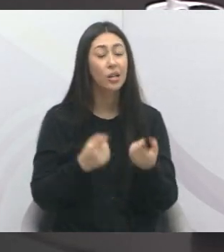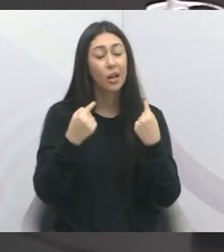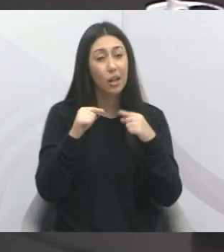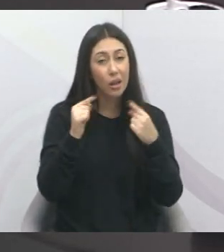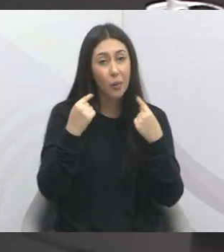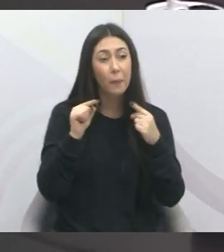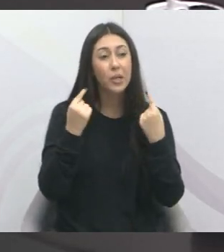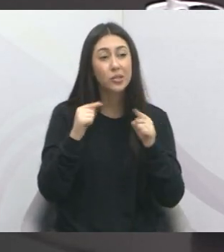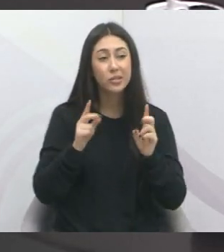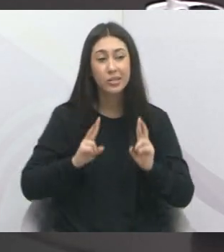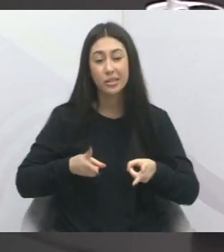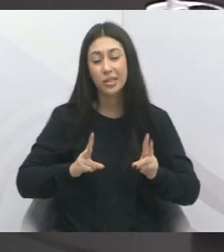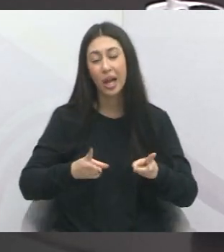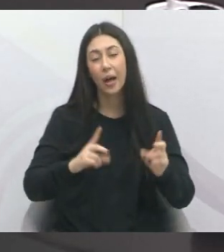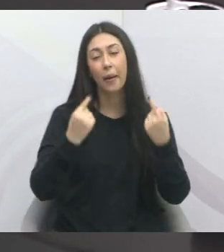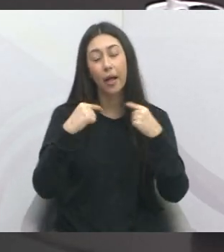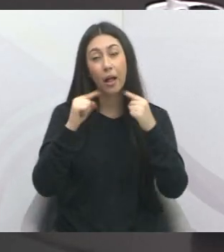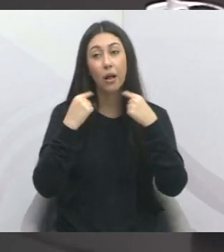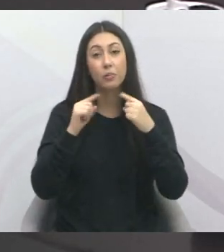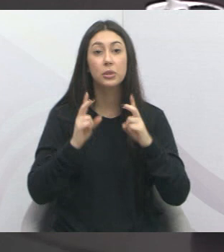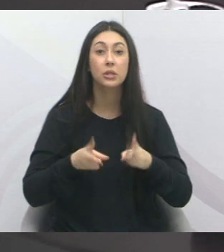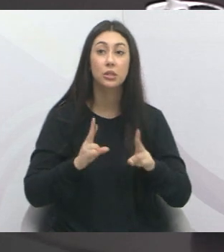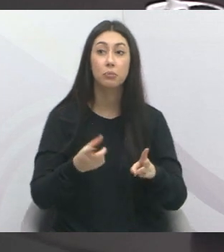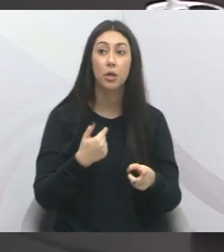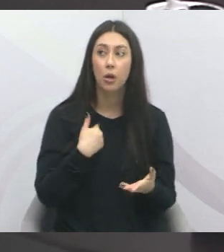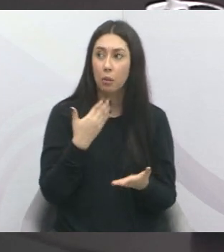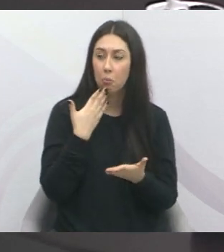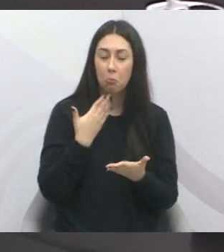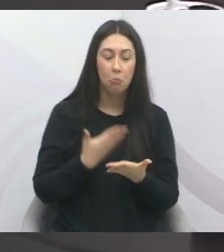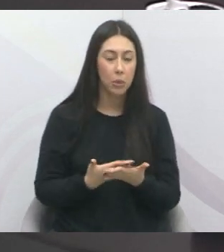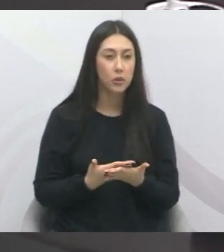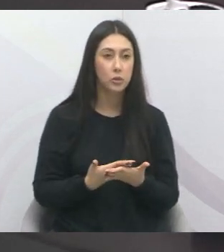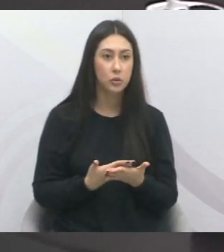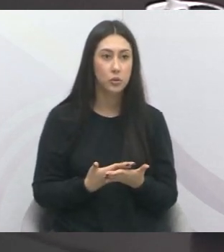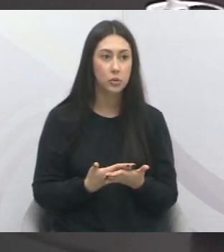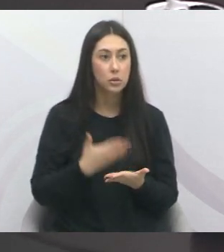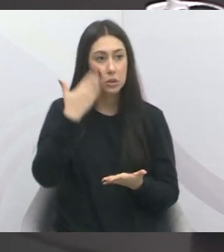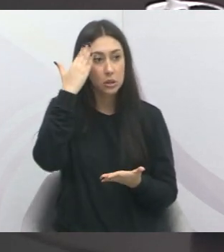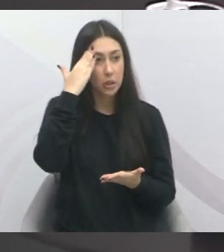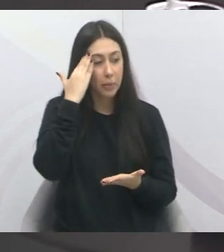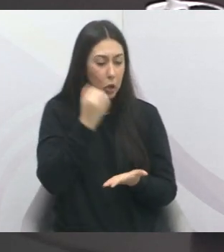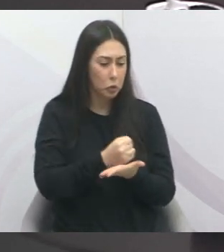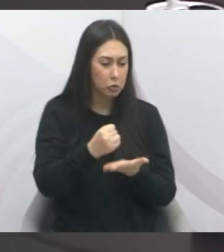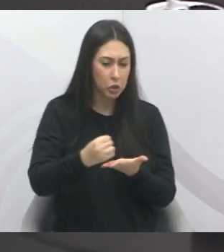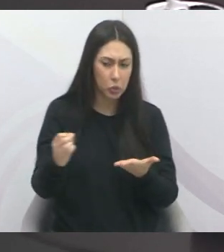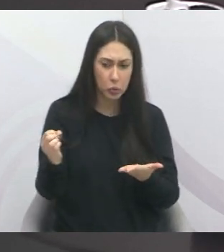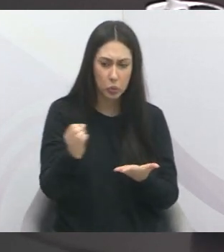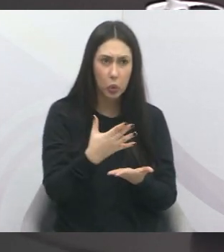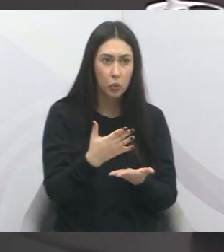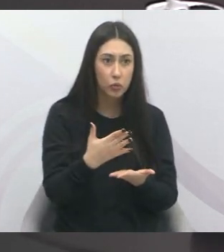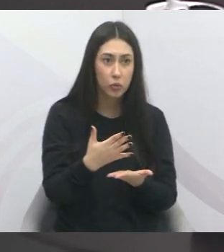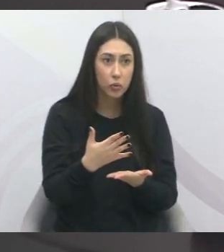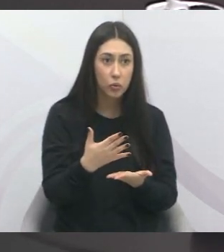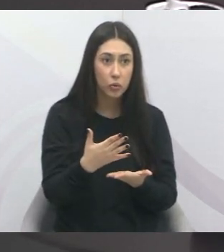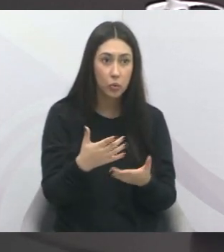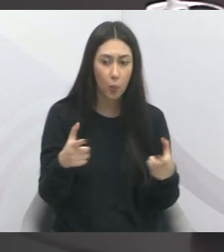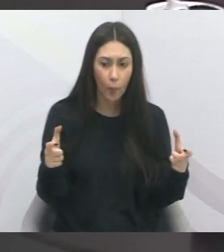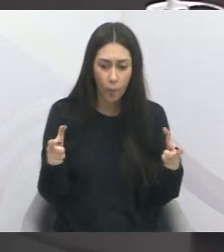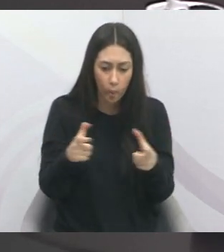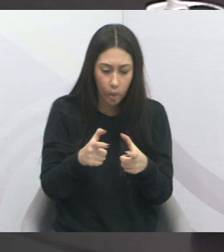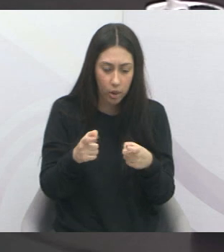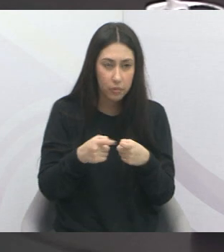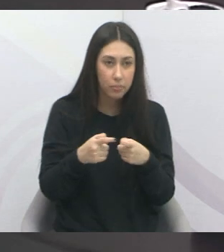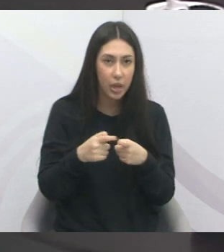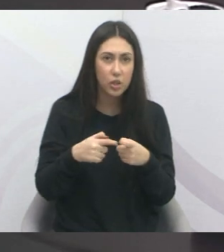reclamações é constante ali no UPA por conta disso. E eu fiquei surpreso em saber que teve essa renovação do contrato, e diminuiu um